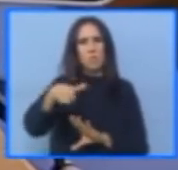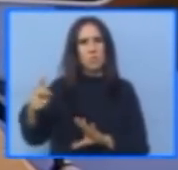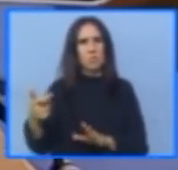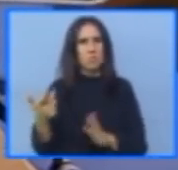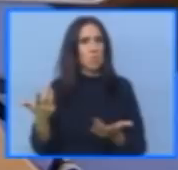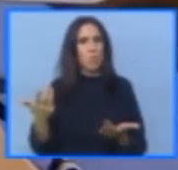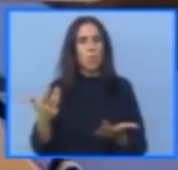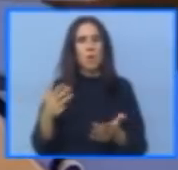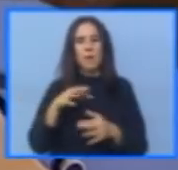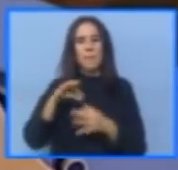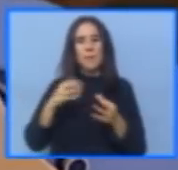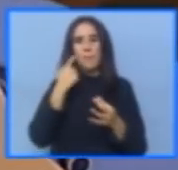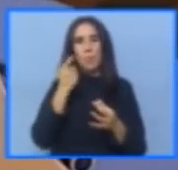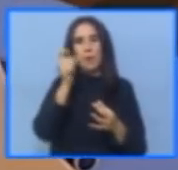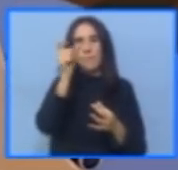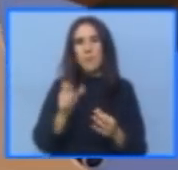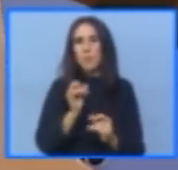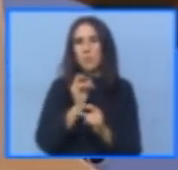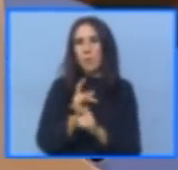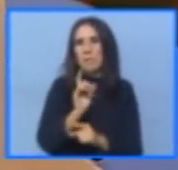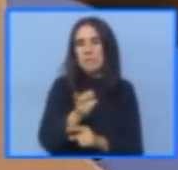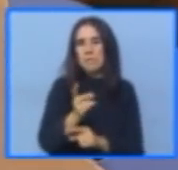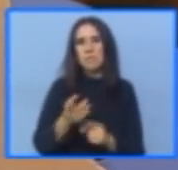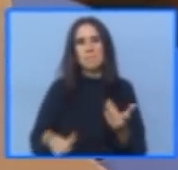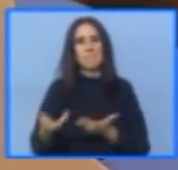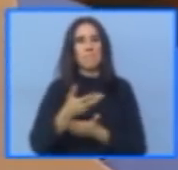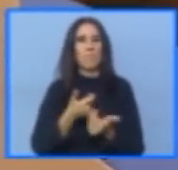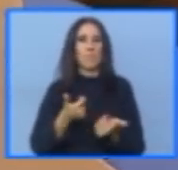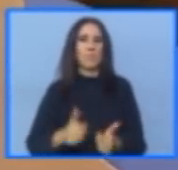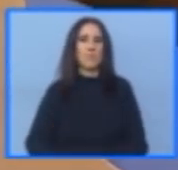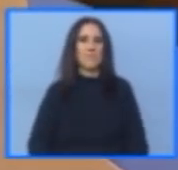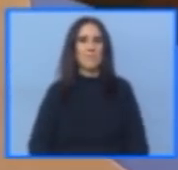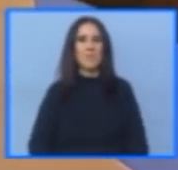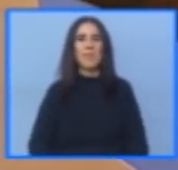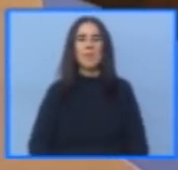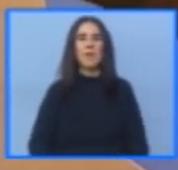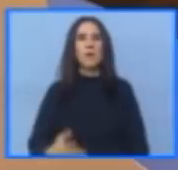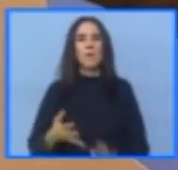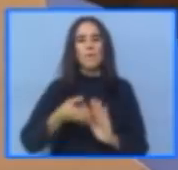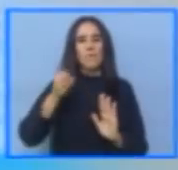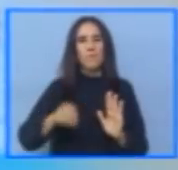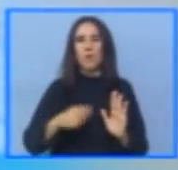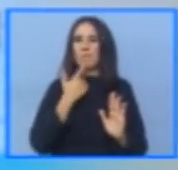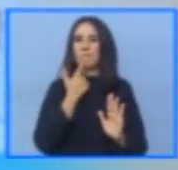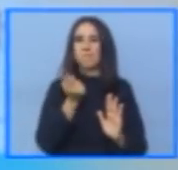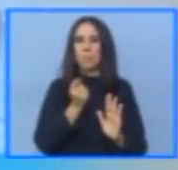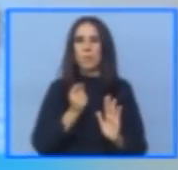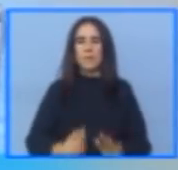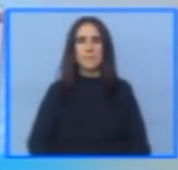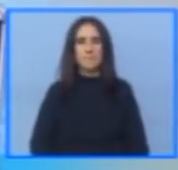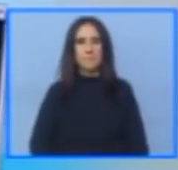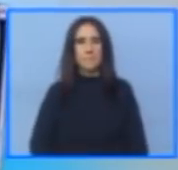até procurar uma prenda para aquele outro concreto. São dinâmicas boas, não podem ser deitadas fora. Mas o que acha é que nós precisamos